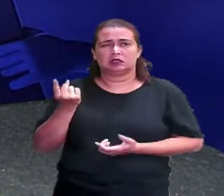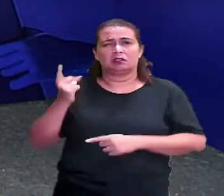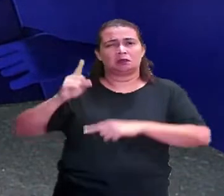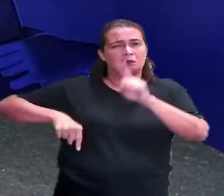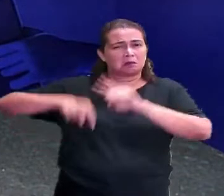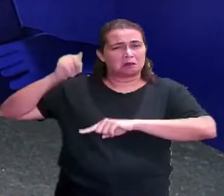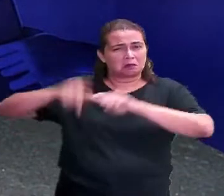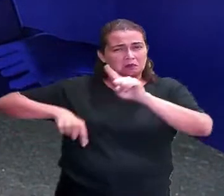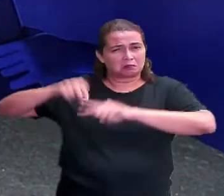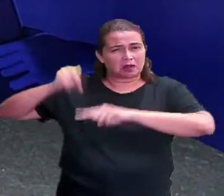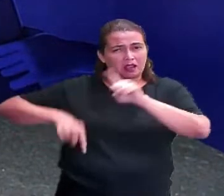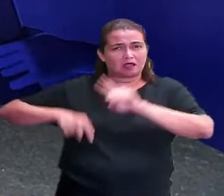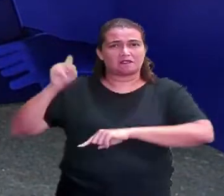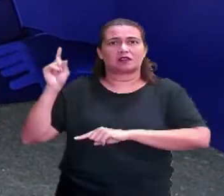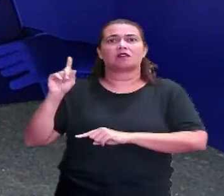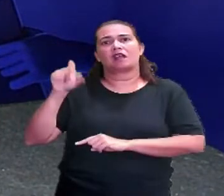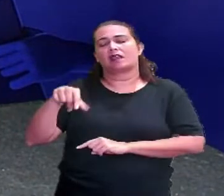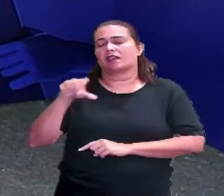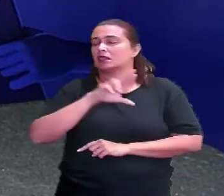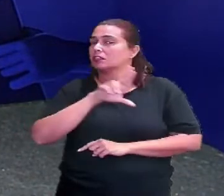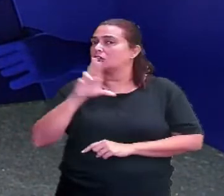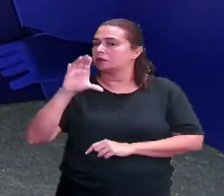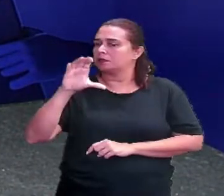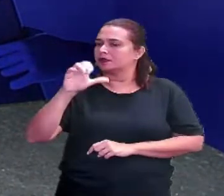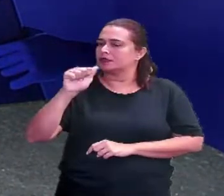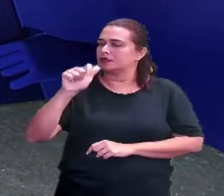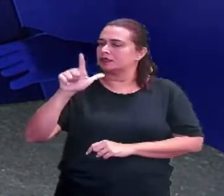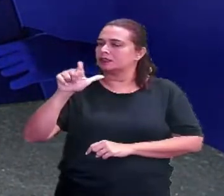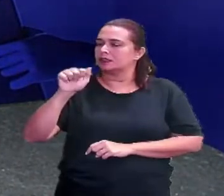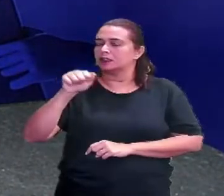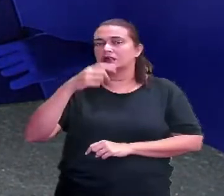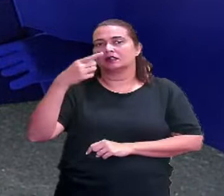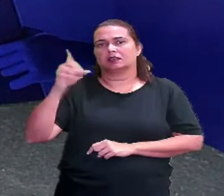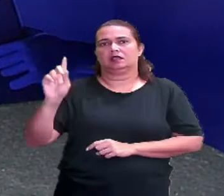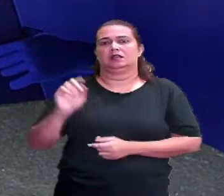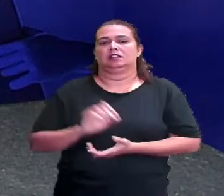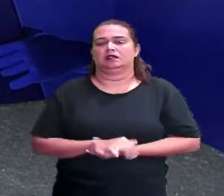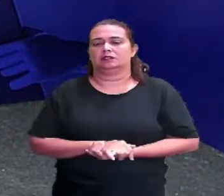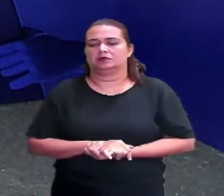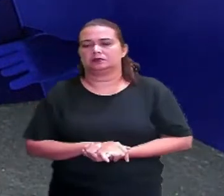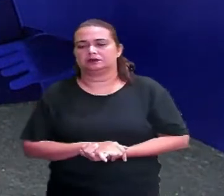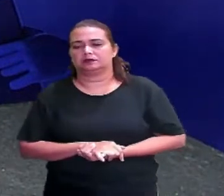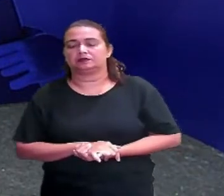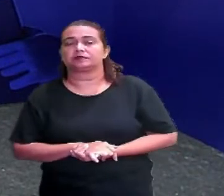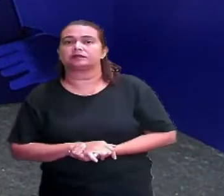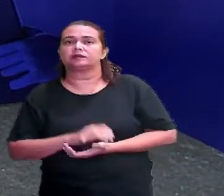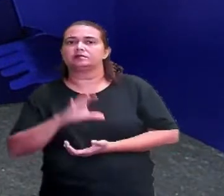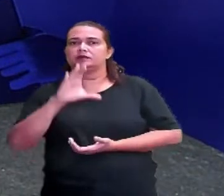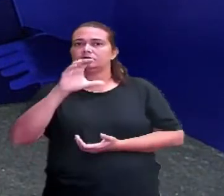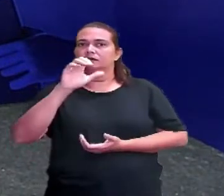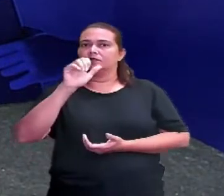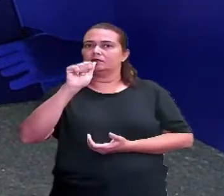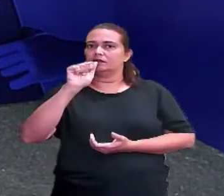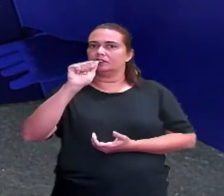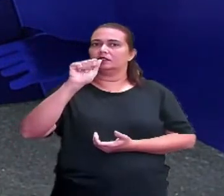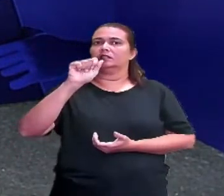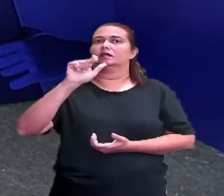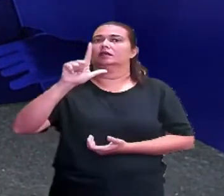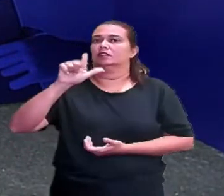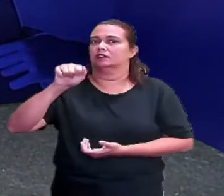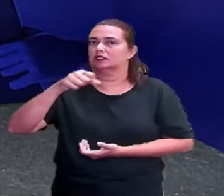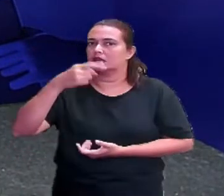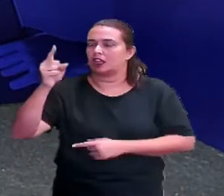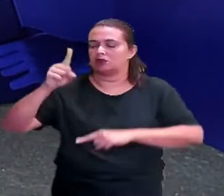de baixo calão, tá? Então, calão, né? O termo calão, embora possa ser percebido